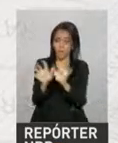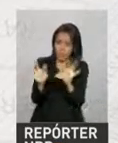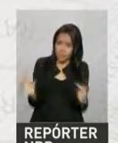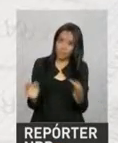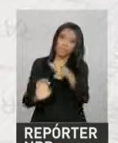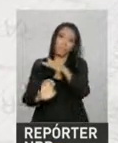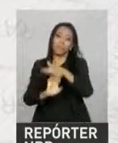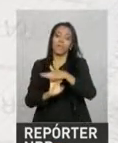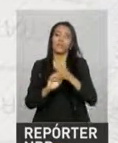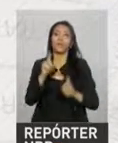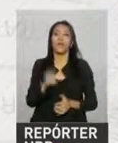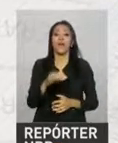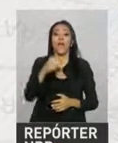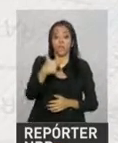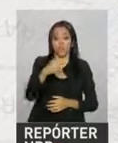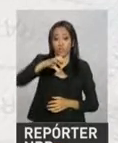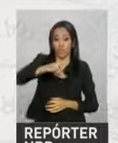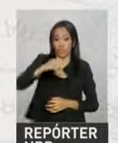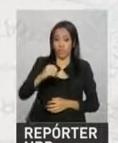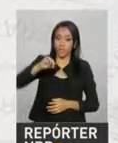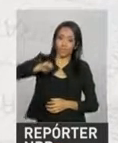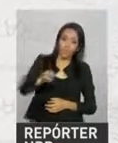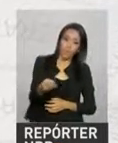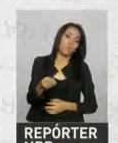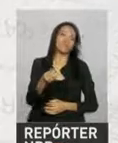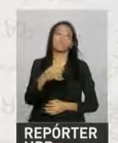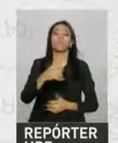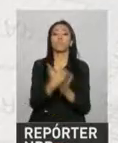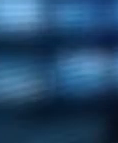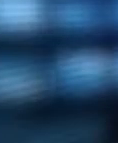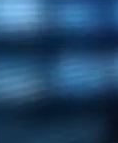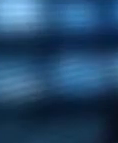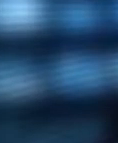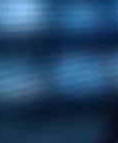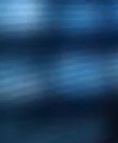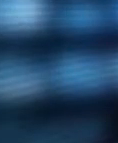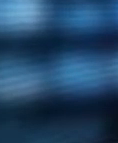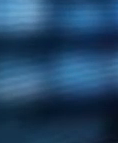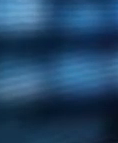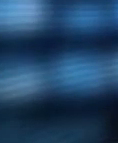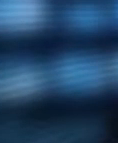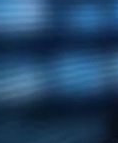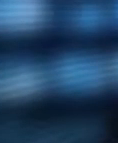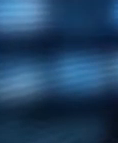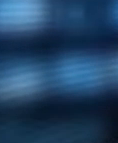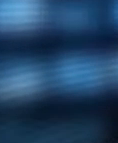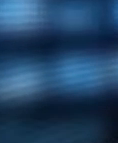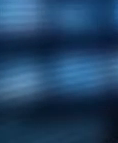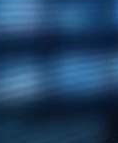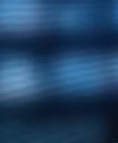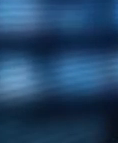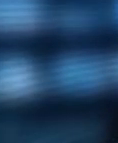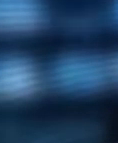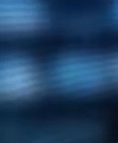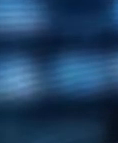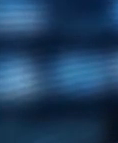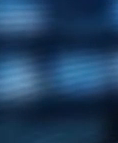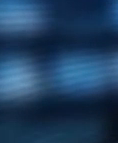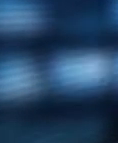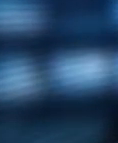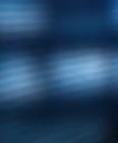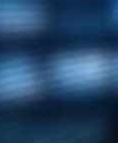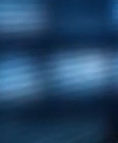empresa passa de 90 milhões para 300 milhões de reais e ainda tem a previsão do tempo para a grande são paulo